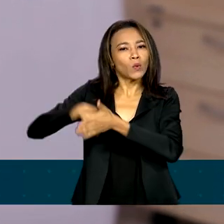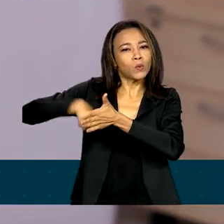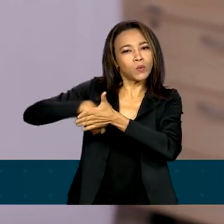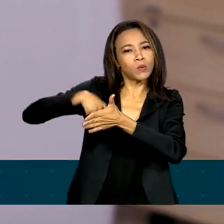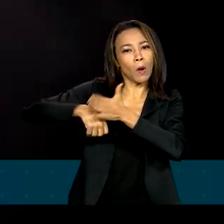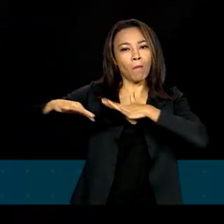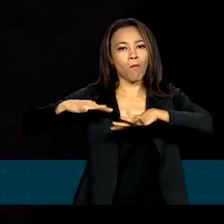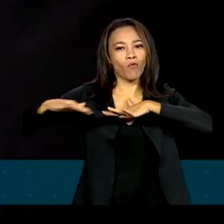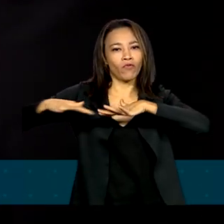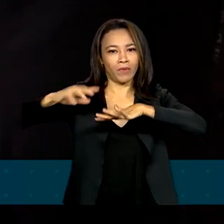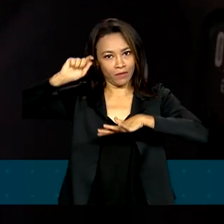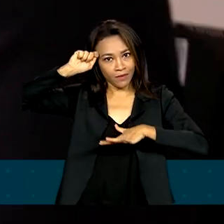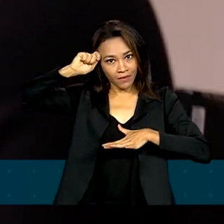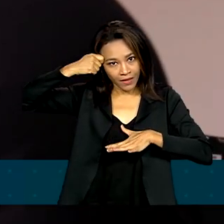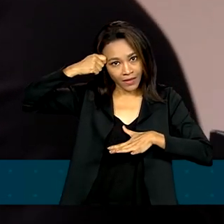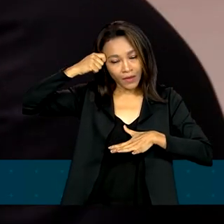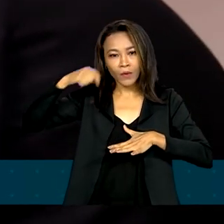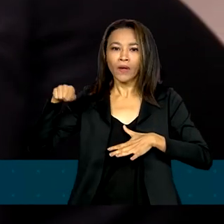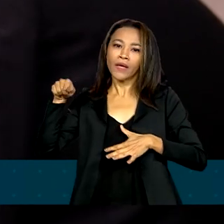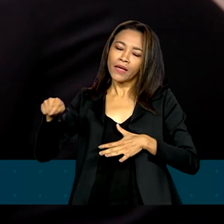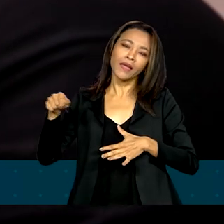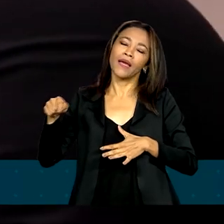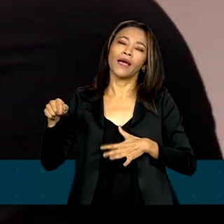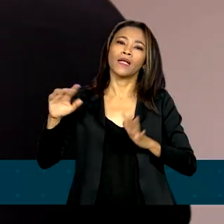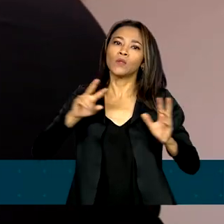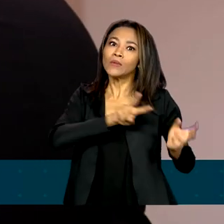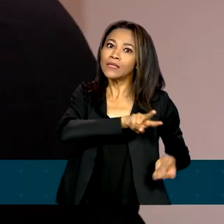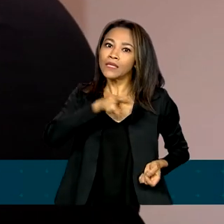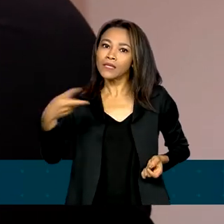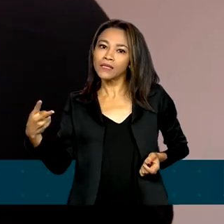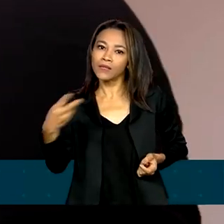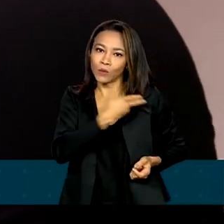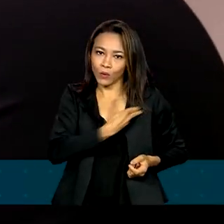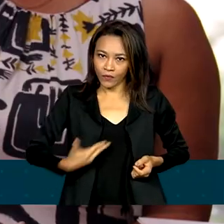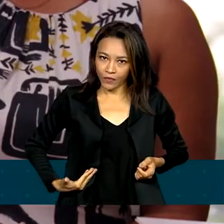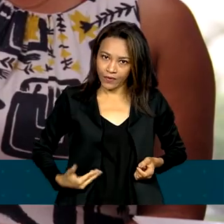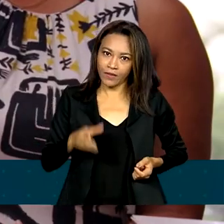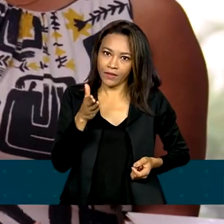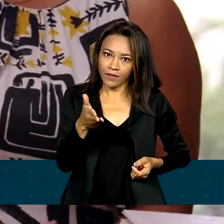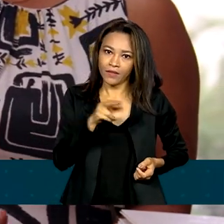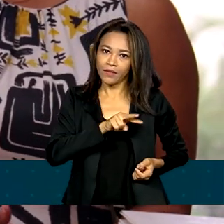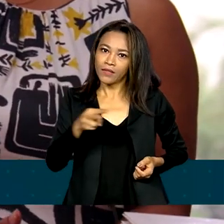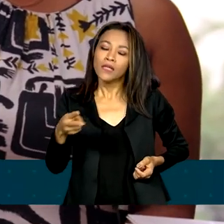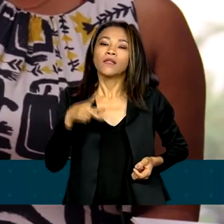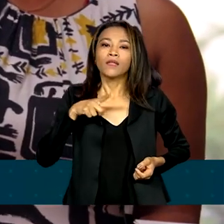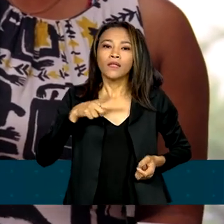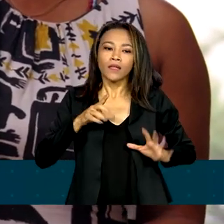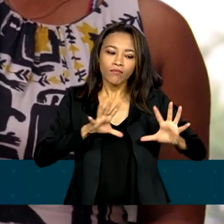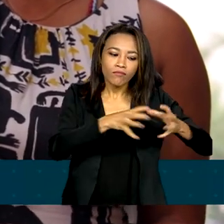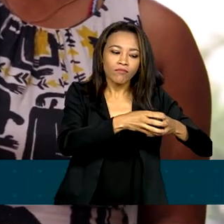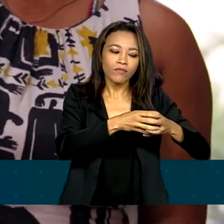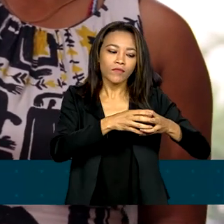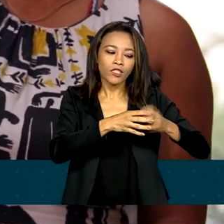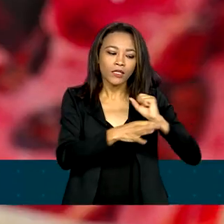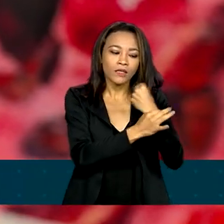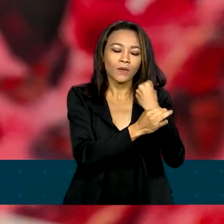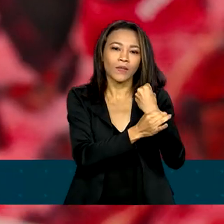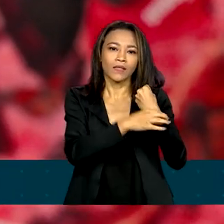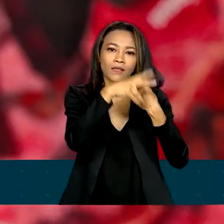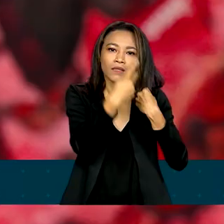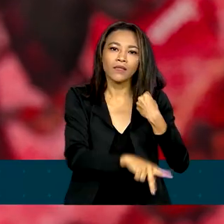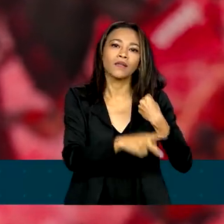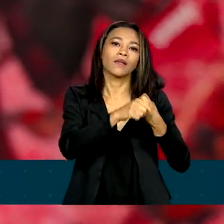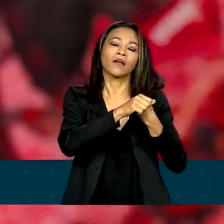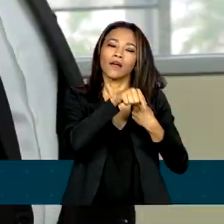movimento negro e durante o governo de transição, atuou no núcleo de segurança pública aqui em Brasília.